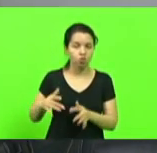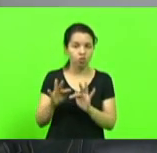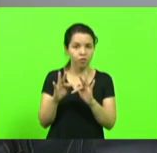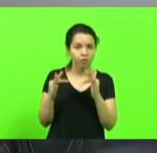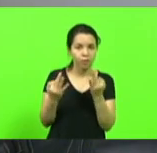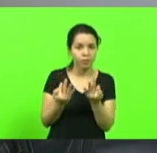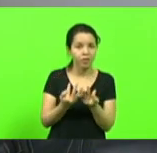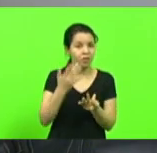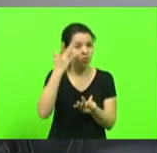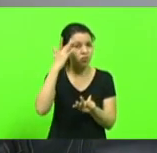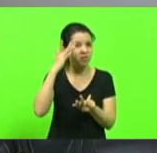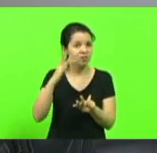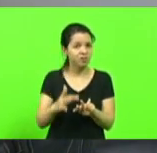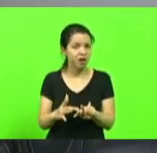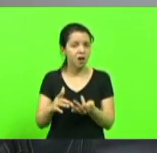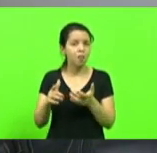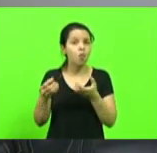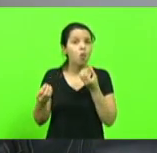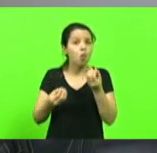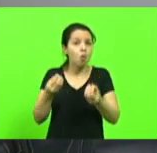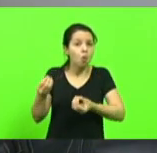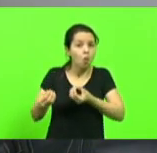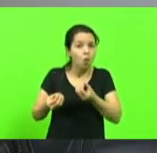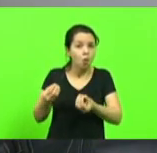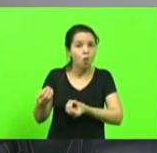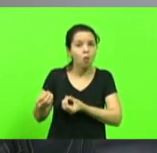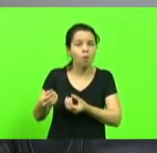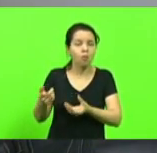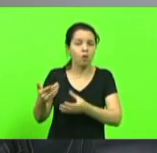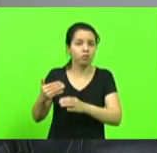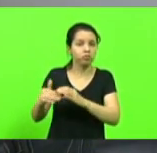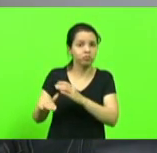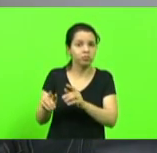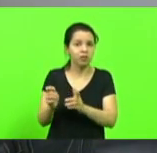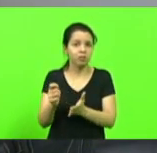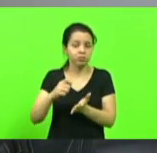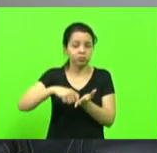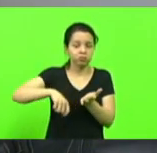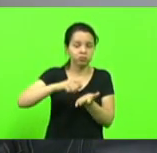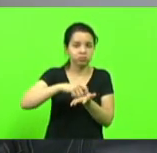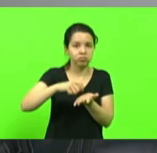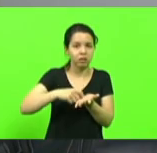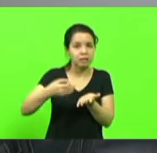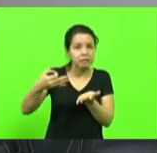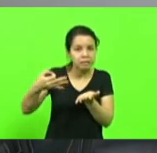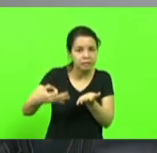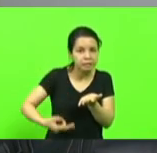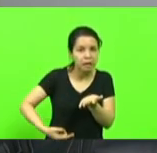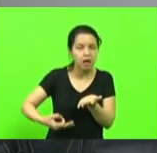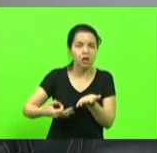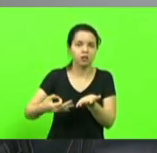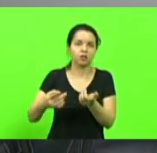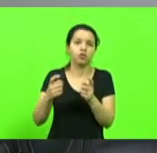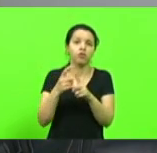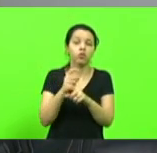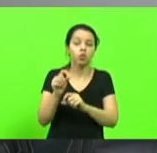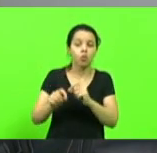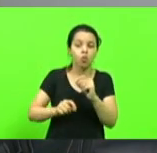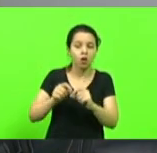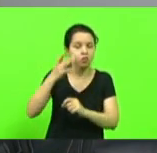sabe nem encaminhar e como fazer a prescrição correta das dificuldades, né?